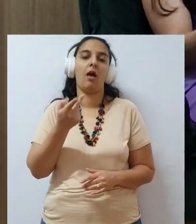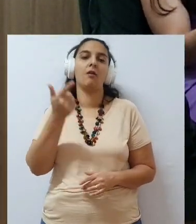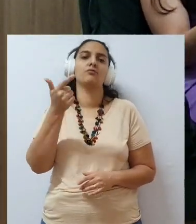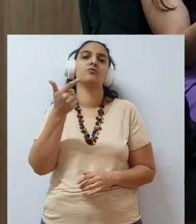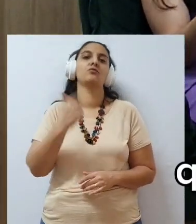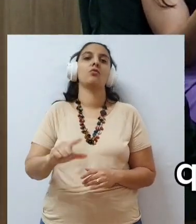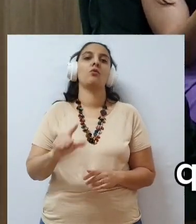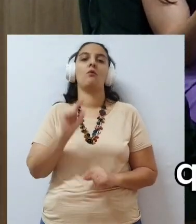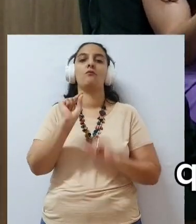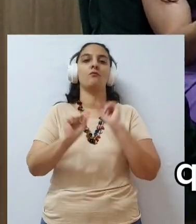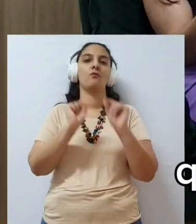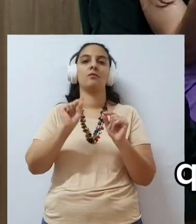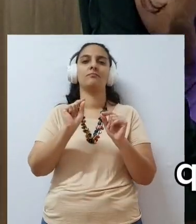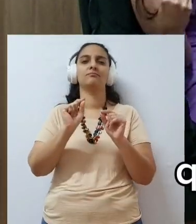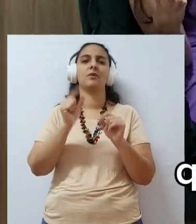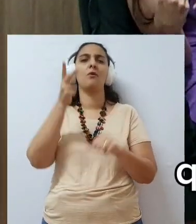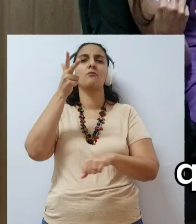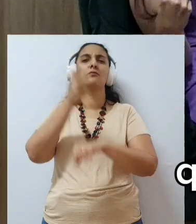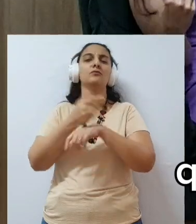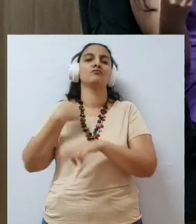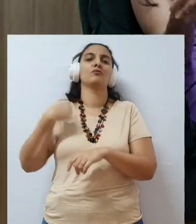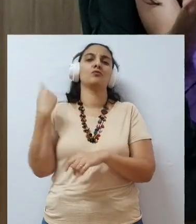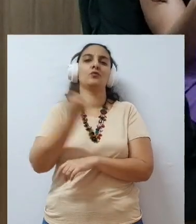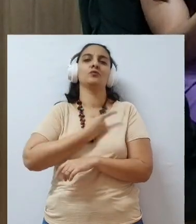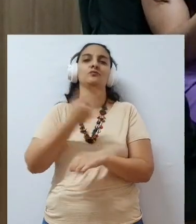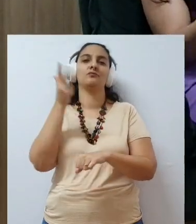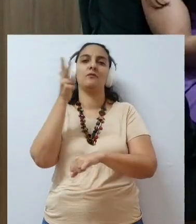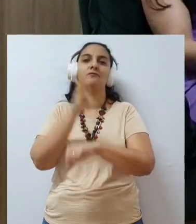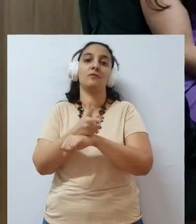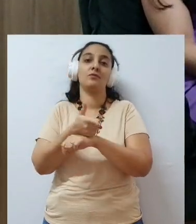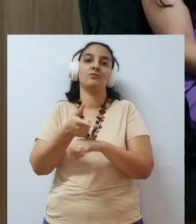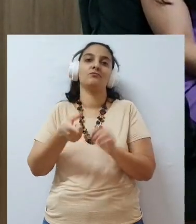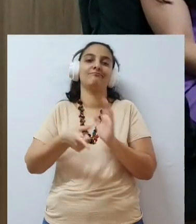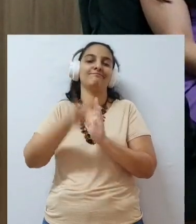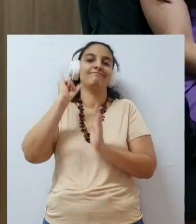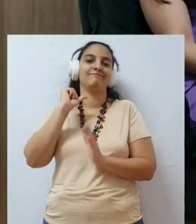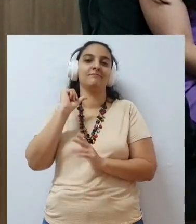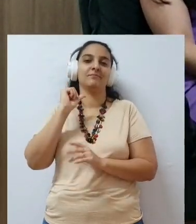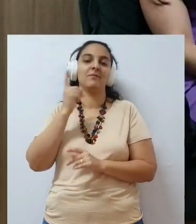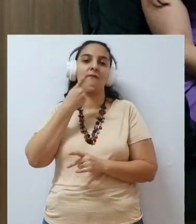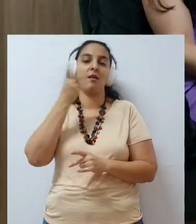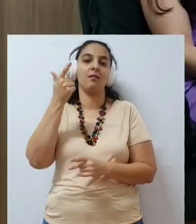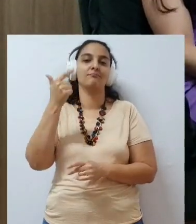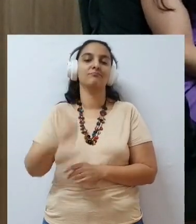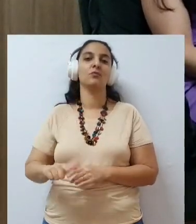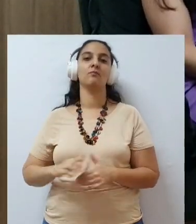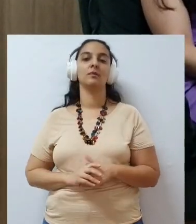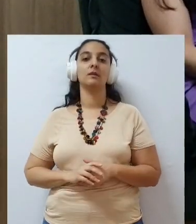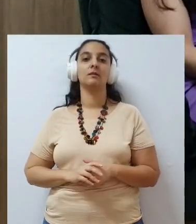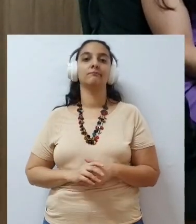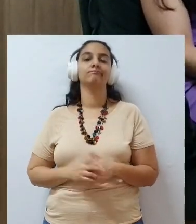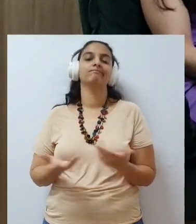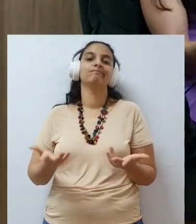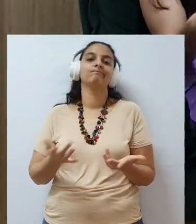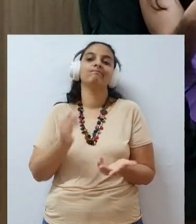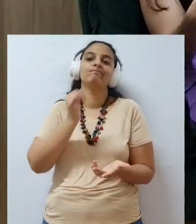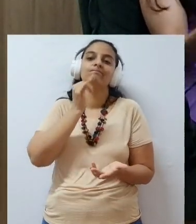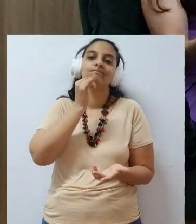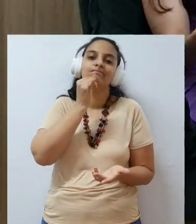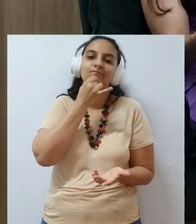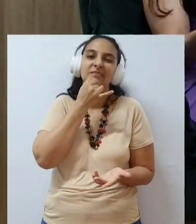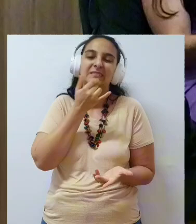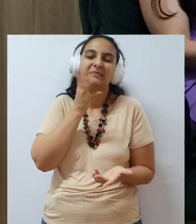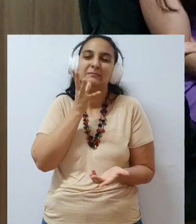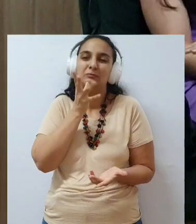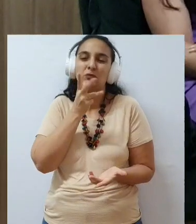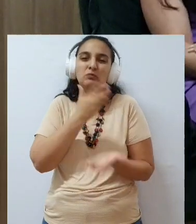falar uma frase que eu falei no nosso vídeo anterior, quando a gente falou de inclusão. Que pena que demorou tanto, mas que